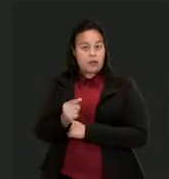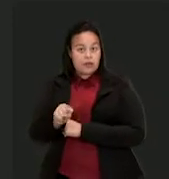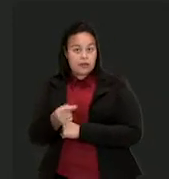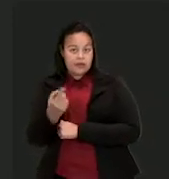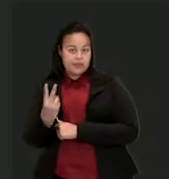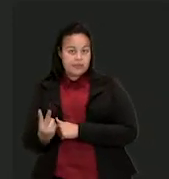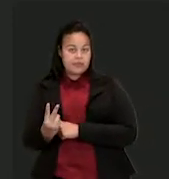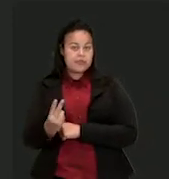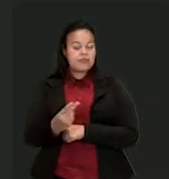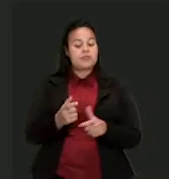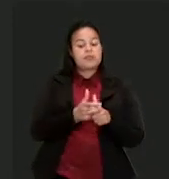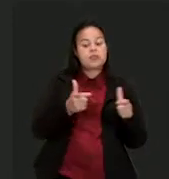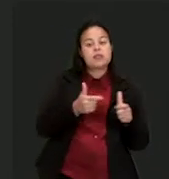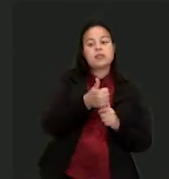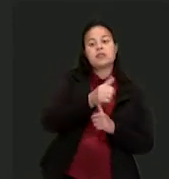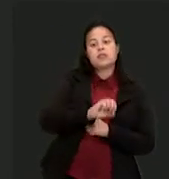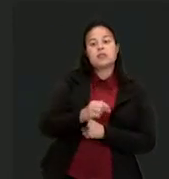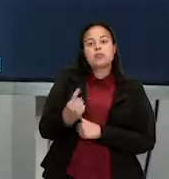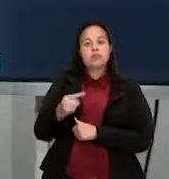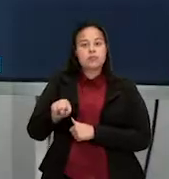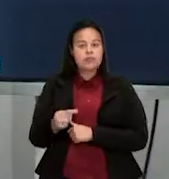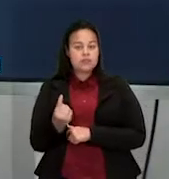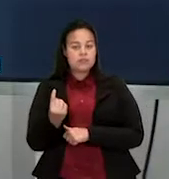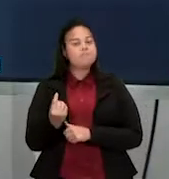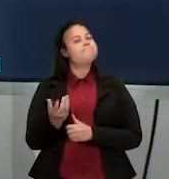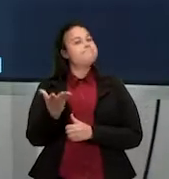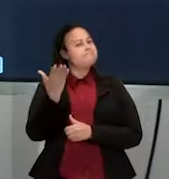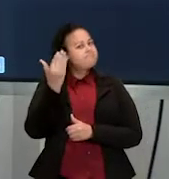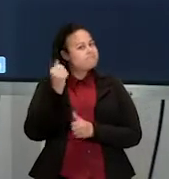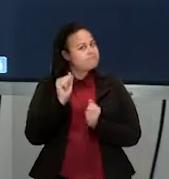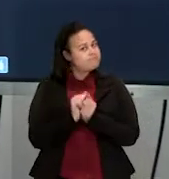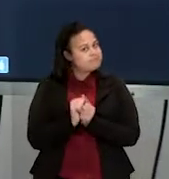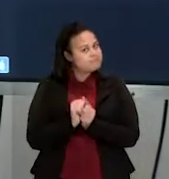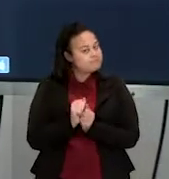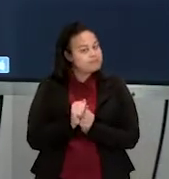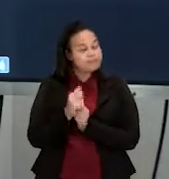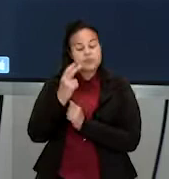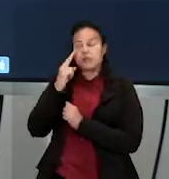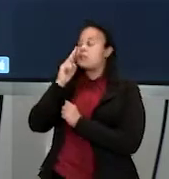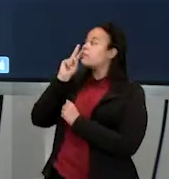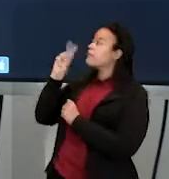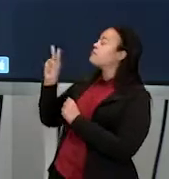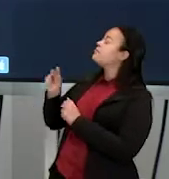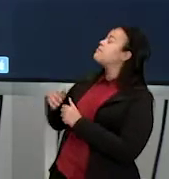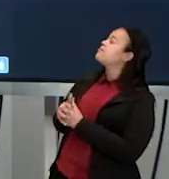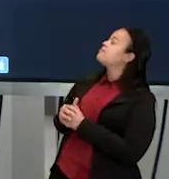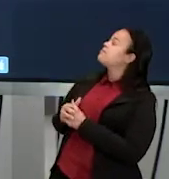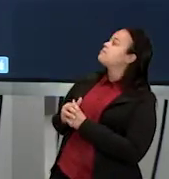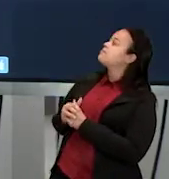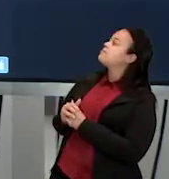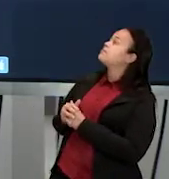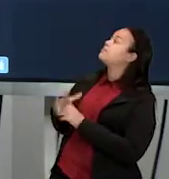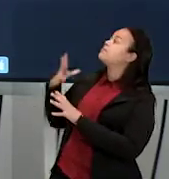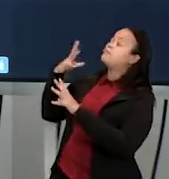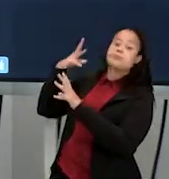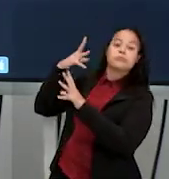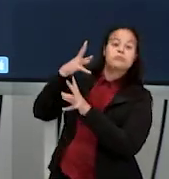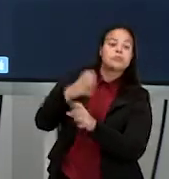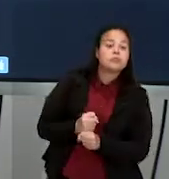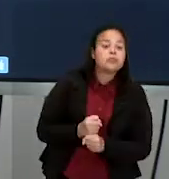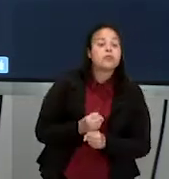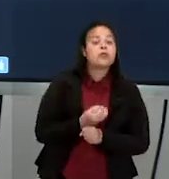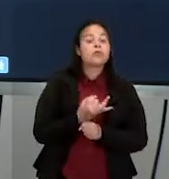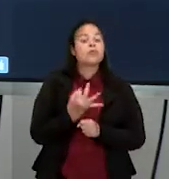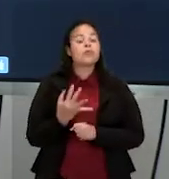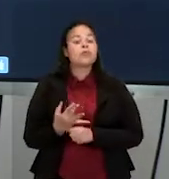E o aumento de 10, 1,1. Vamos usar esses valores. Então, olha aqui, ó. Para calcular o valor final, nós